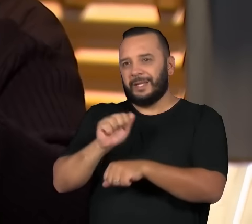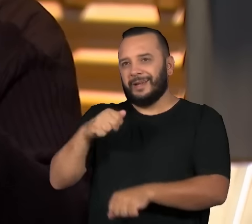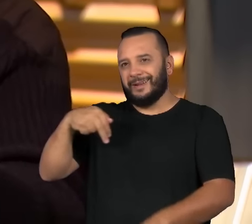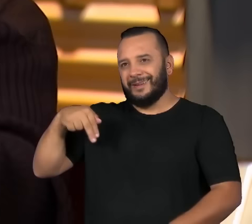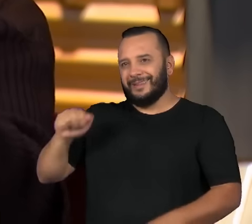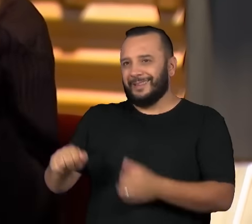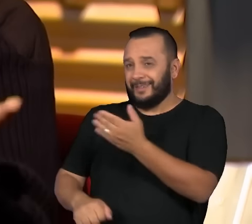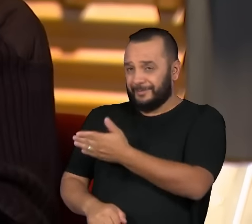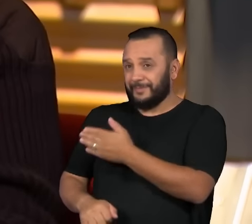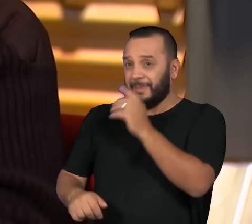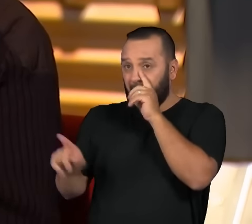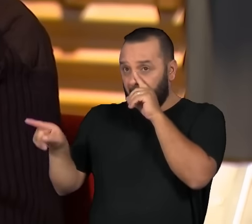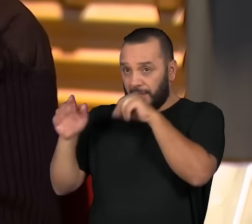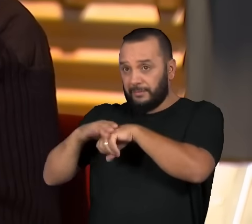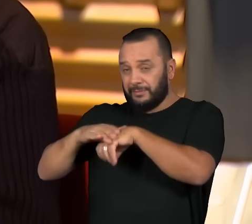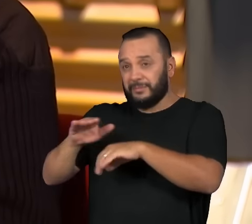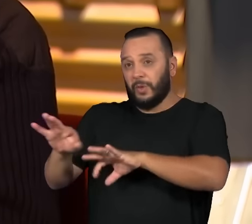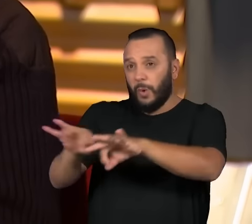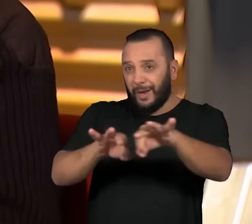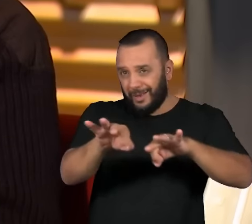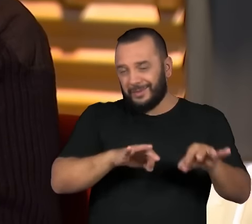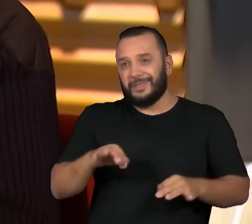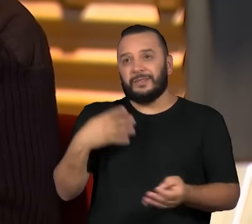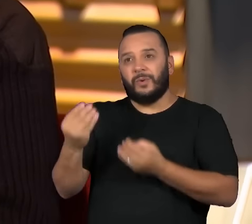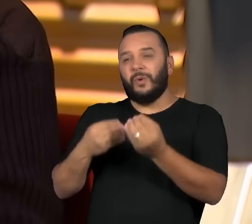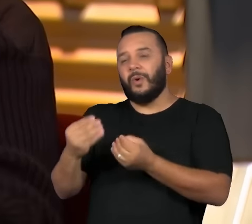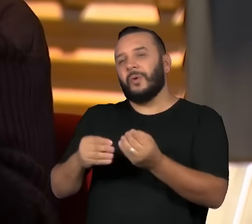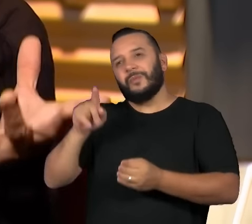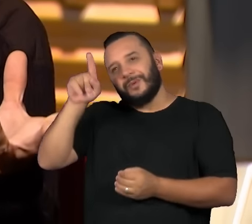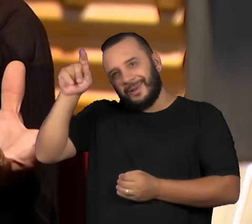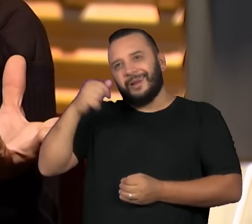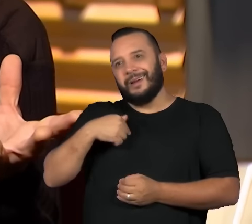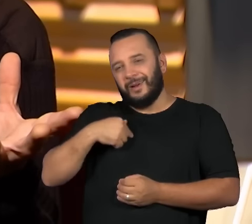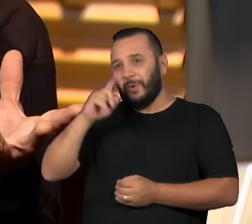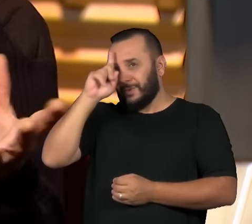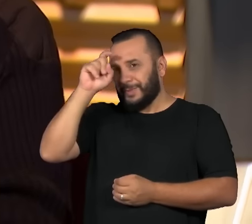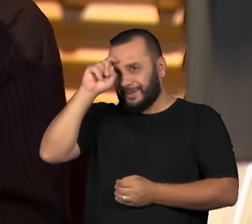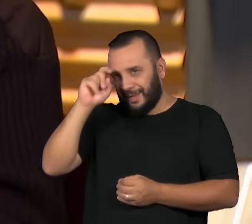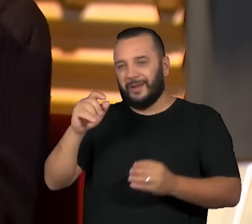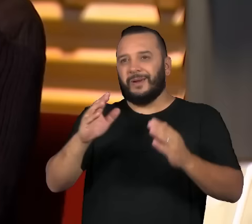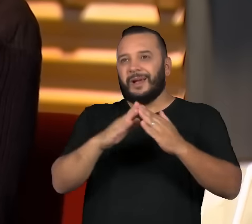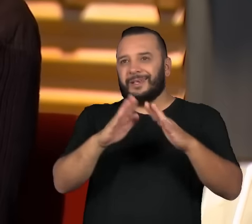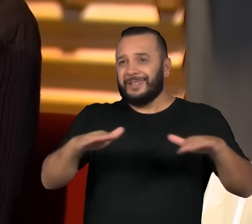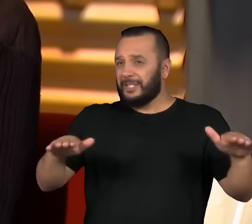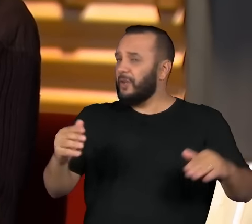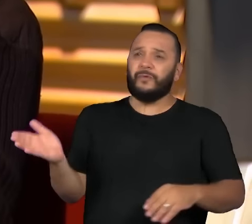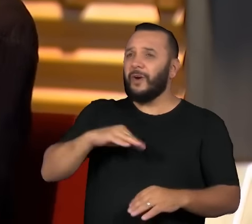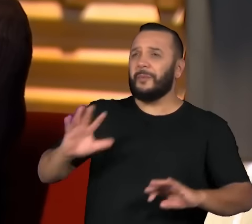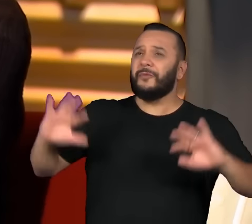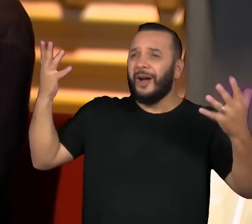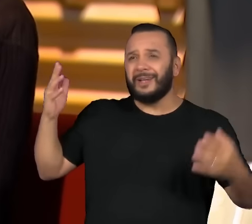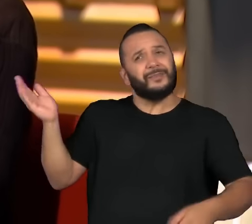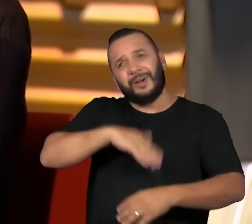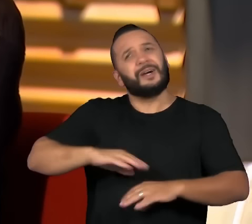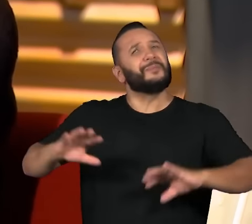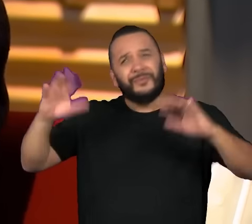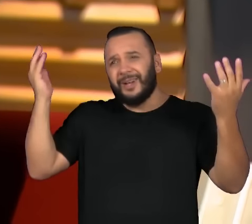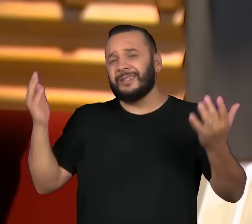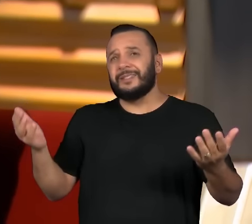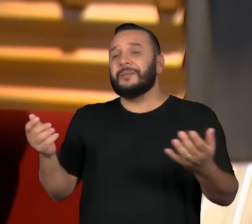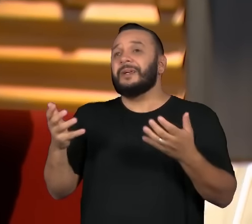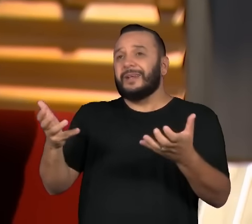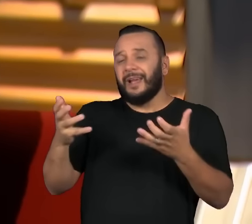ex-MTV, Sim. né, que organiza todo o processo dos hospitais. Falei, vamos fazer essa festa. Só que eu quero achar alguém da